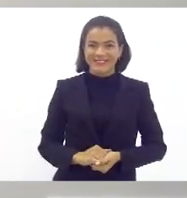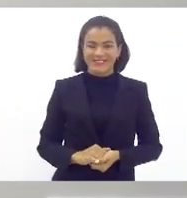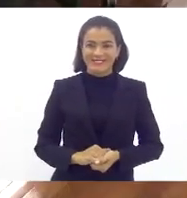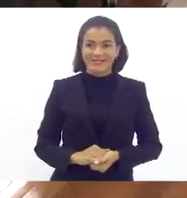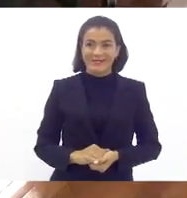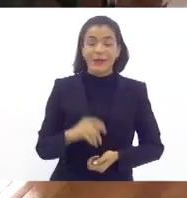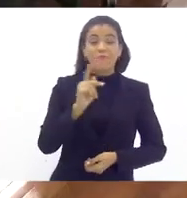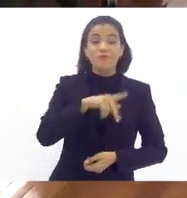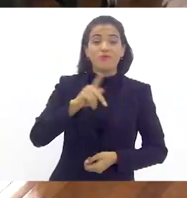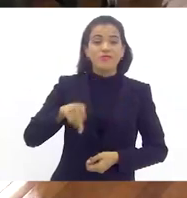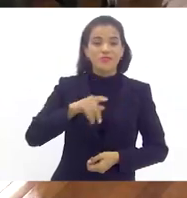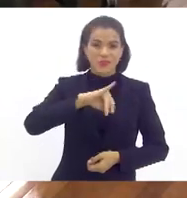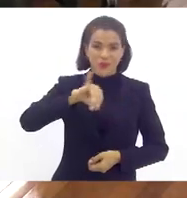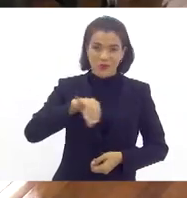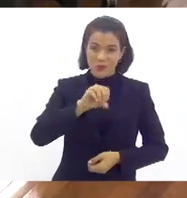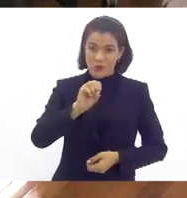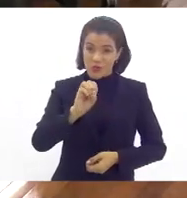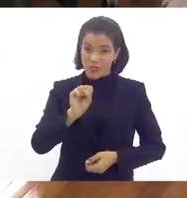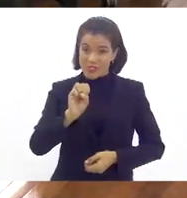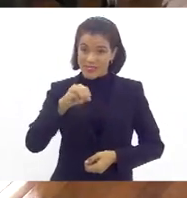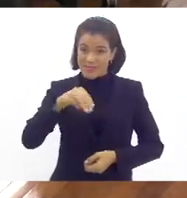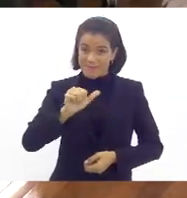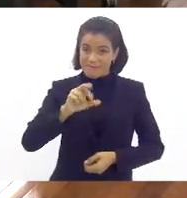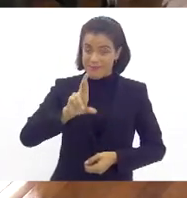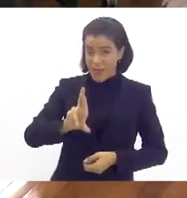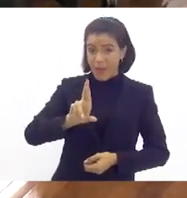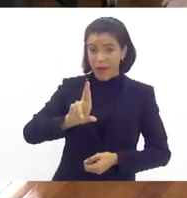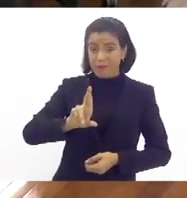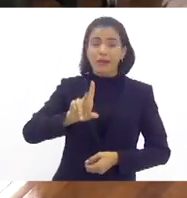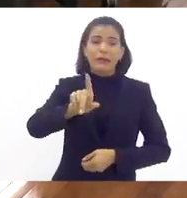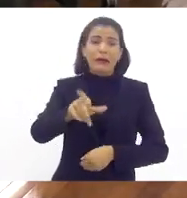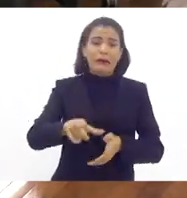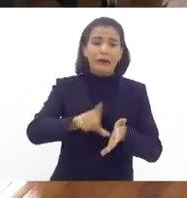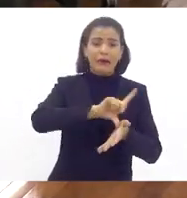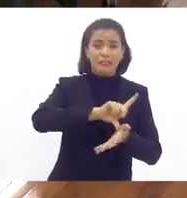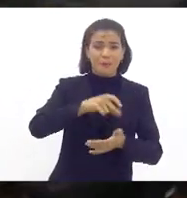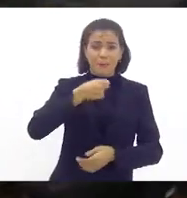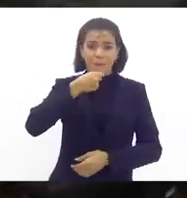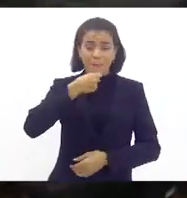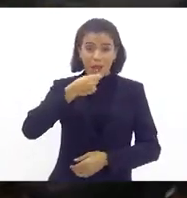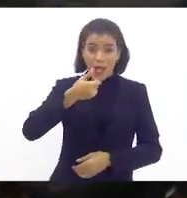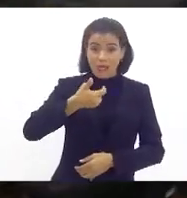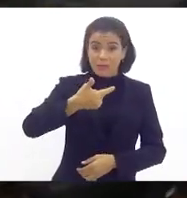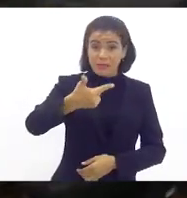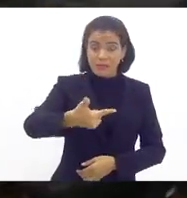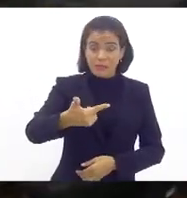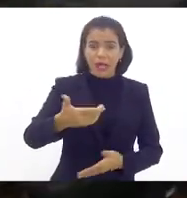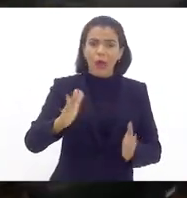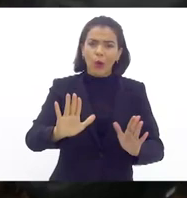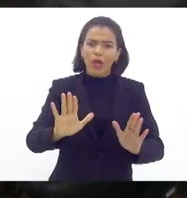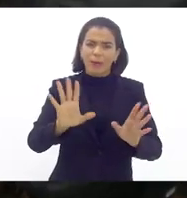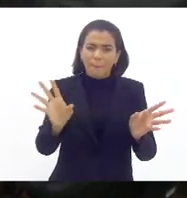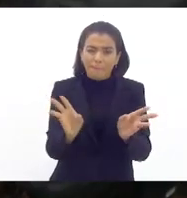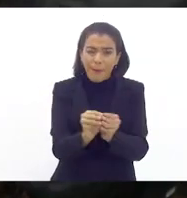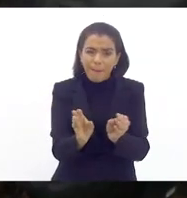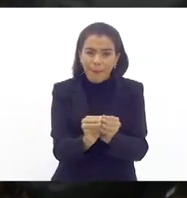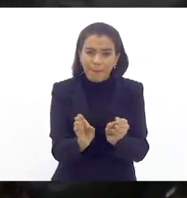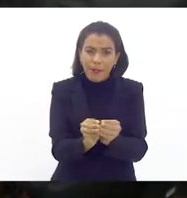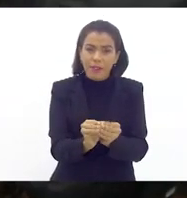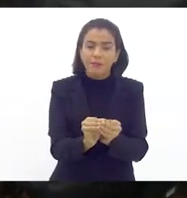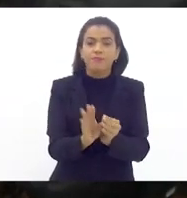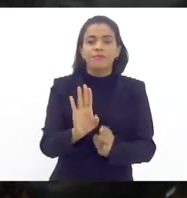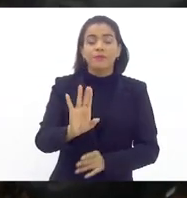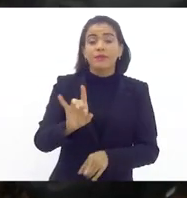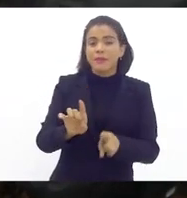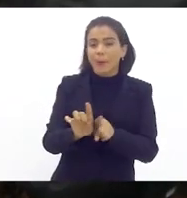Professor José Maio, antes de você anunciar a próxima, que tem horário, eu queria fazer uma brevíssima consideração e